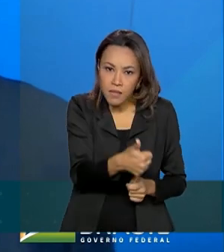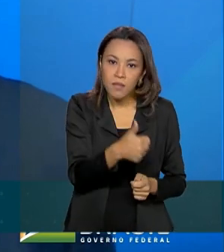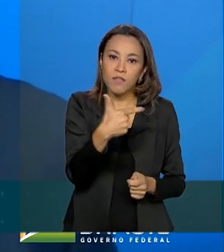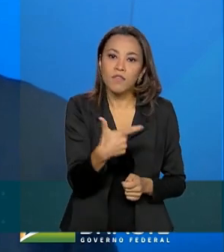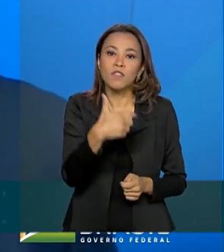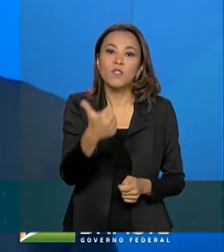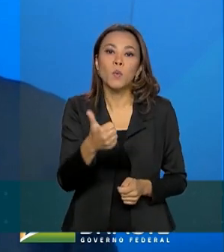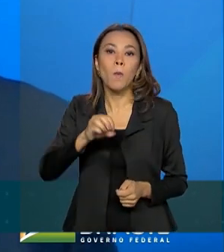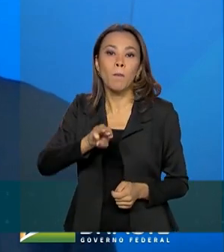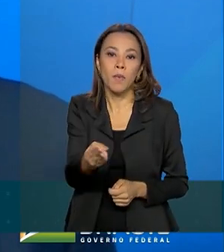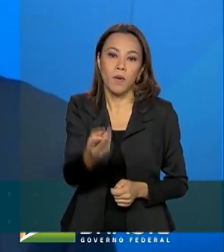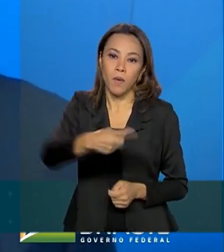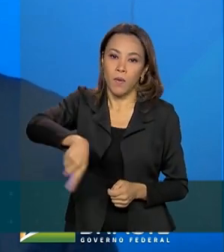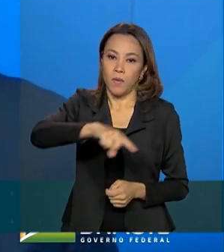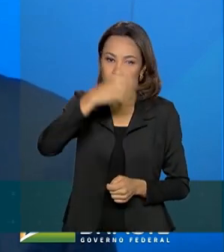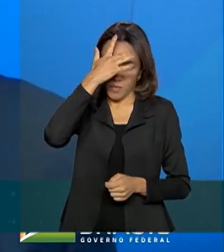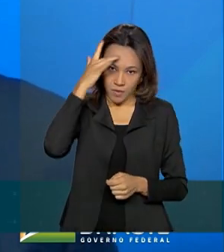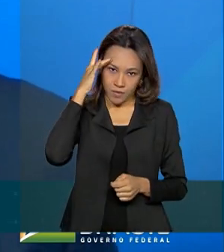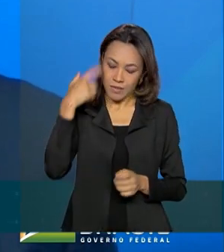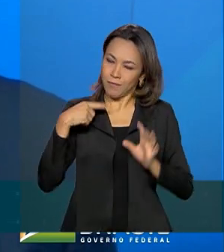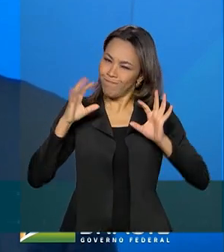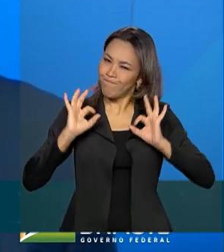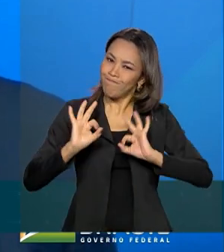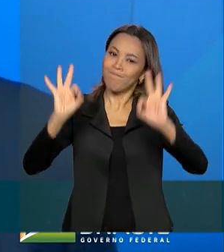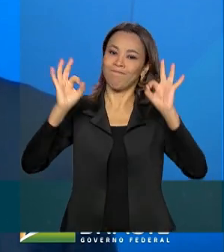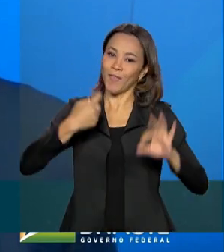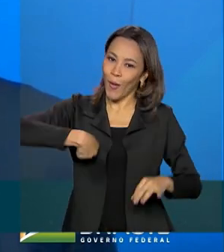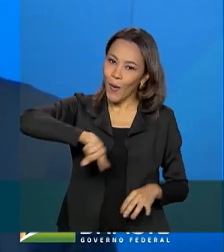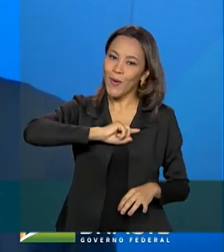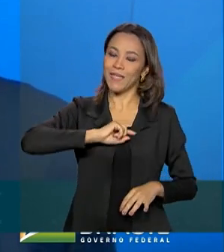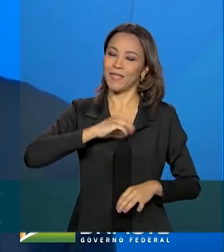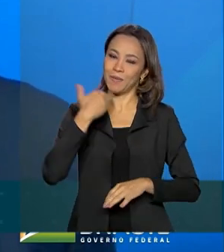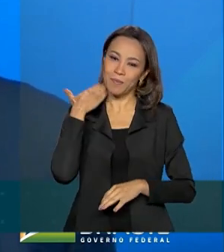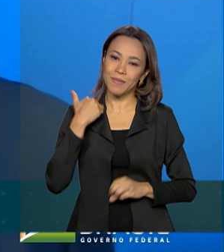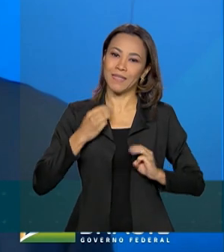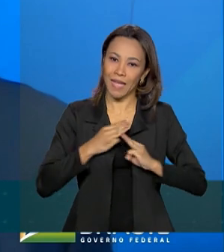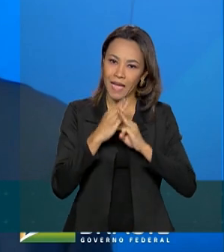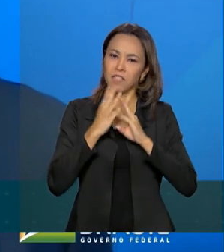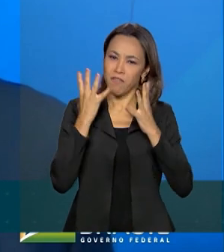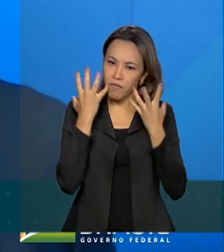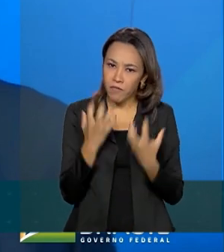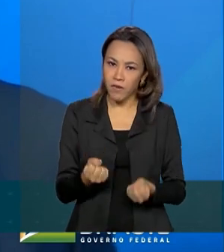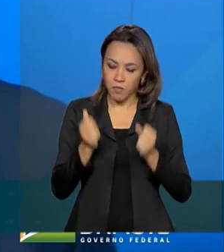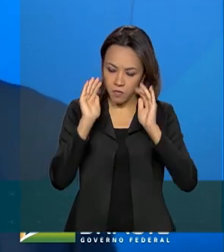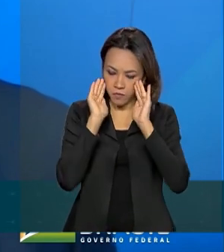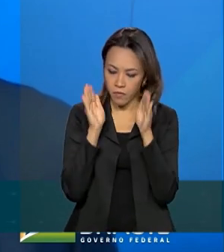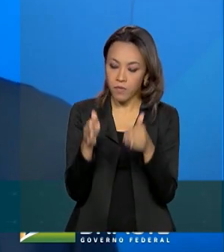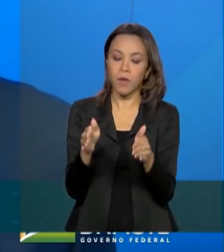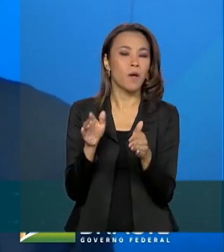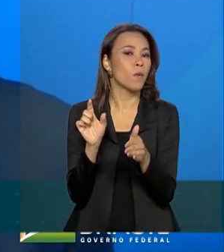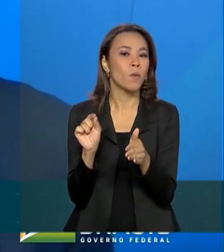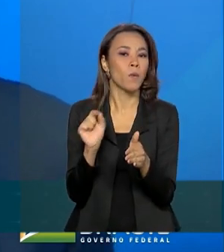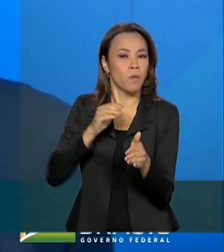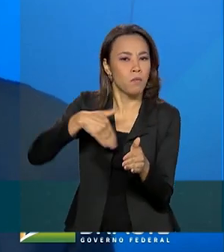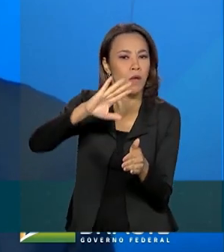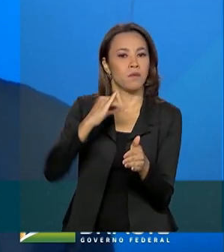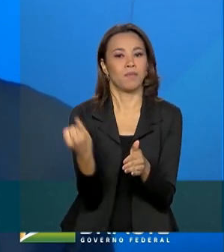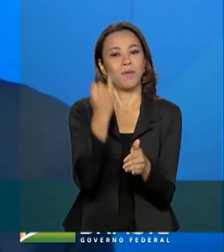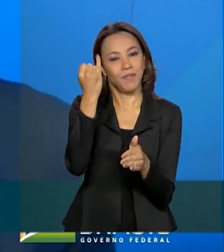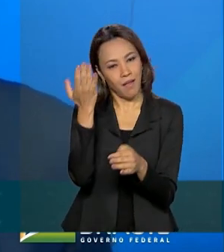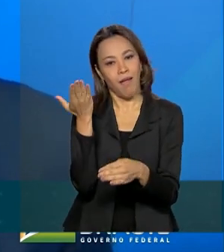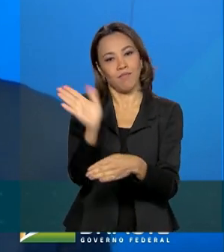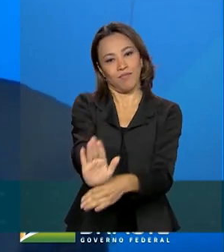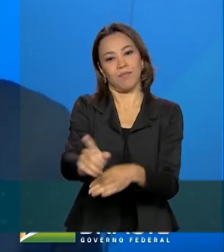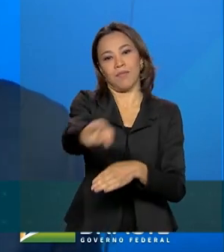milhões de pessoas então certamente nós vamos continuar focado mais importante que